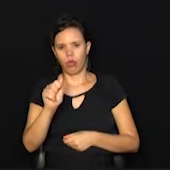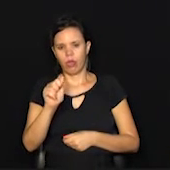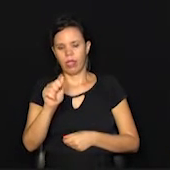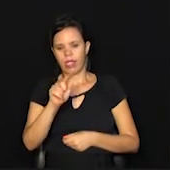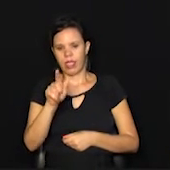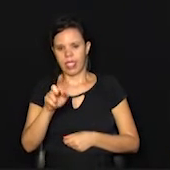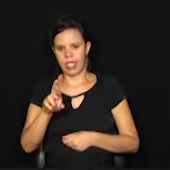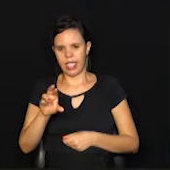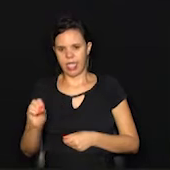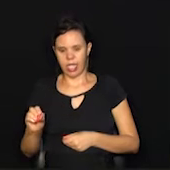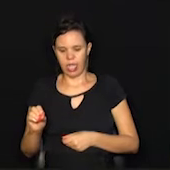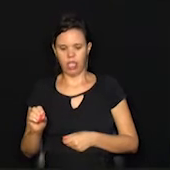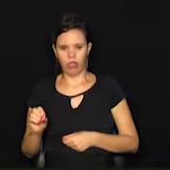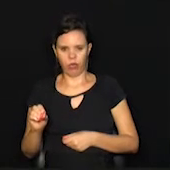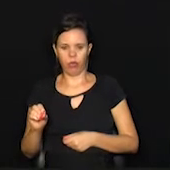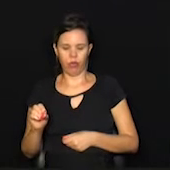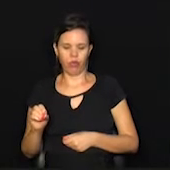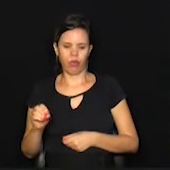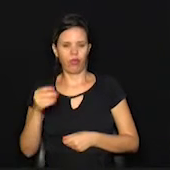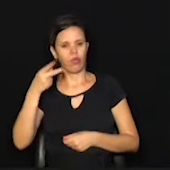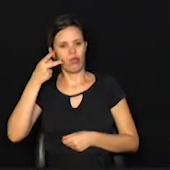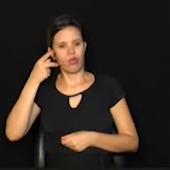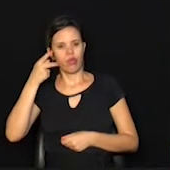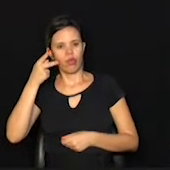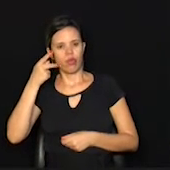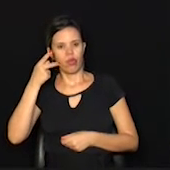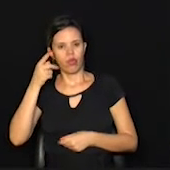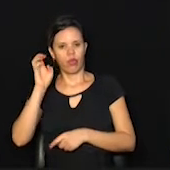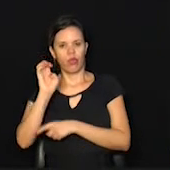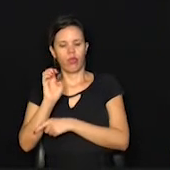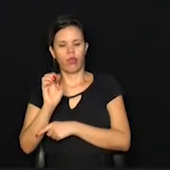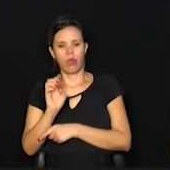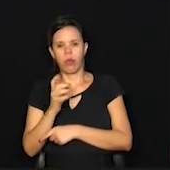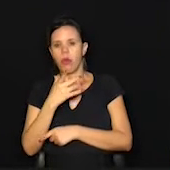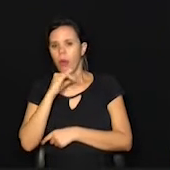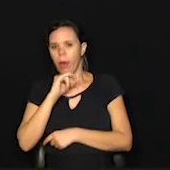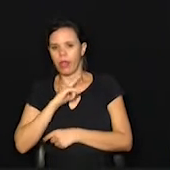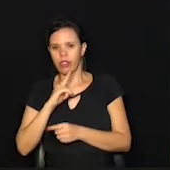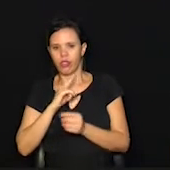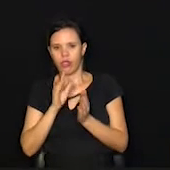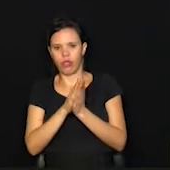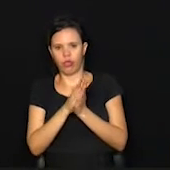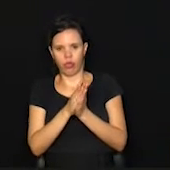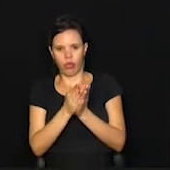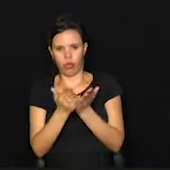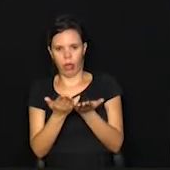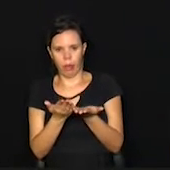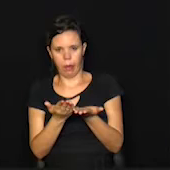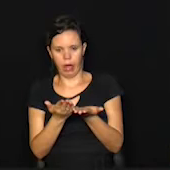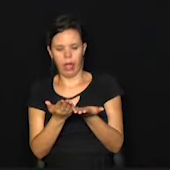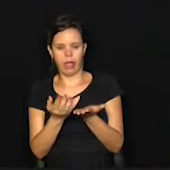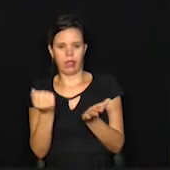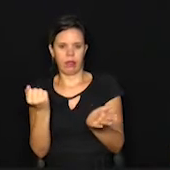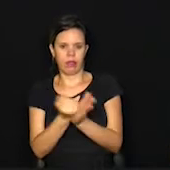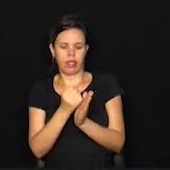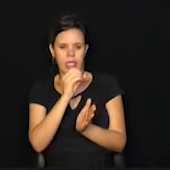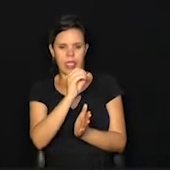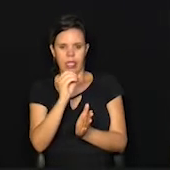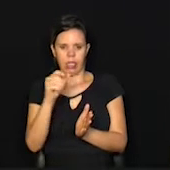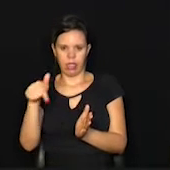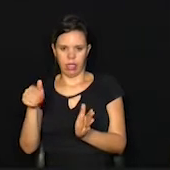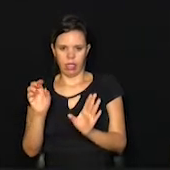Ceará e Crato e uma vez eu abro o meu pai tem uma pasta 007 eu como qualquer criança